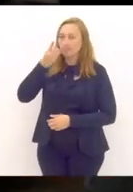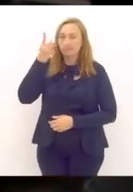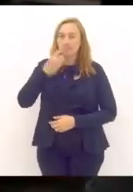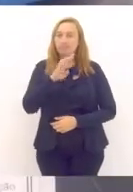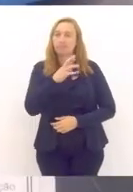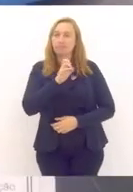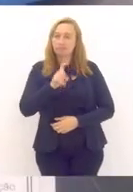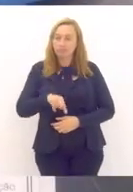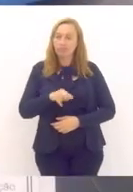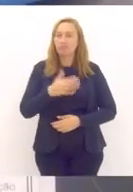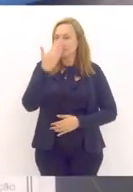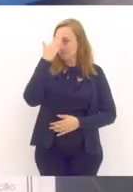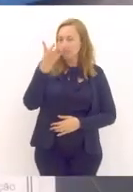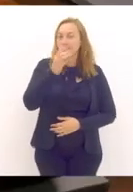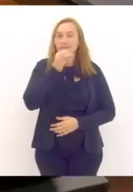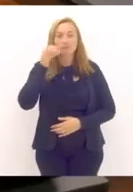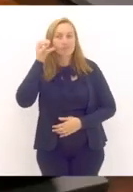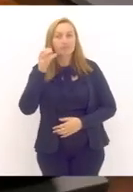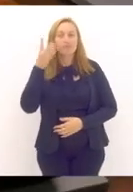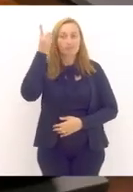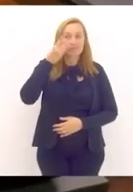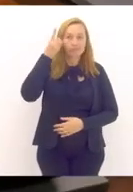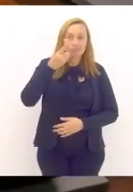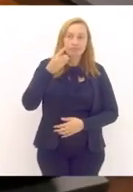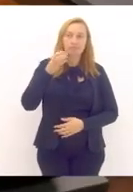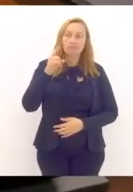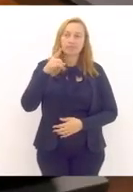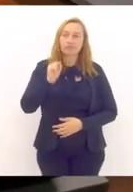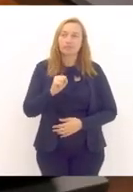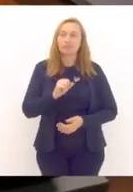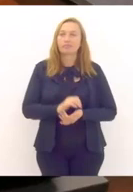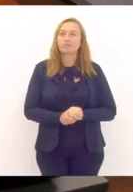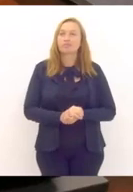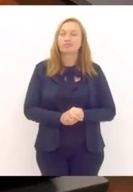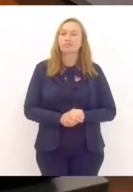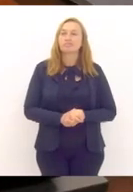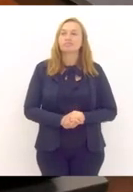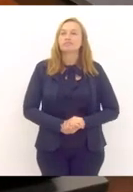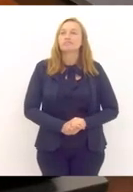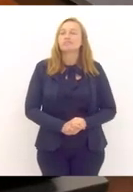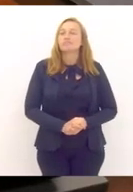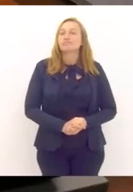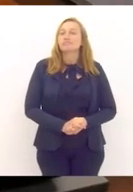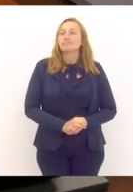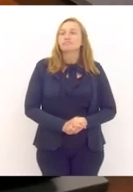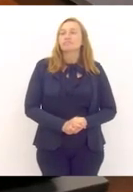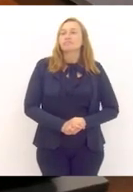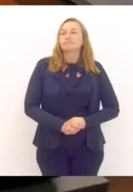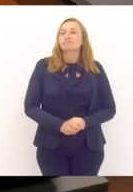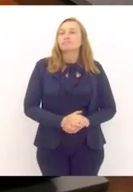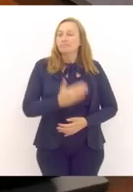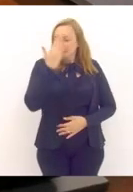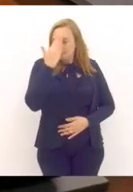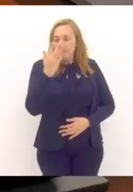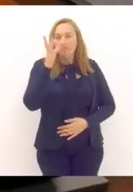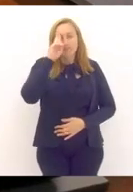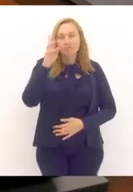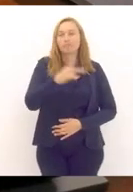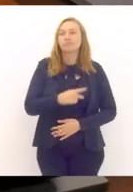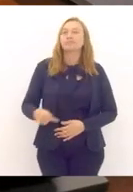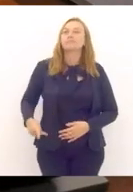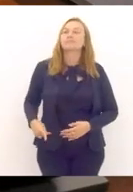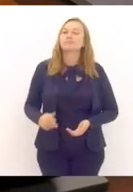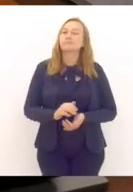Obrigado, Célia. Deputado Carlos Macedo e o secretário. Obrigado. Senhor presidente André